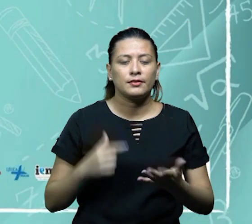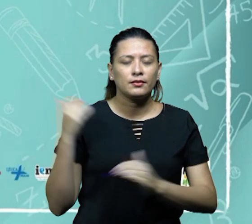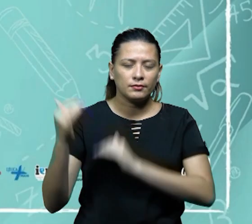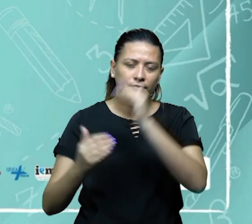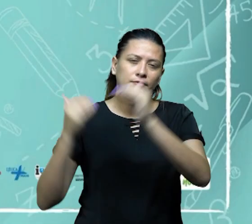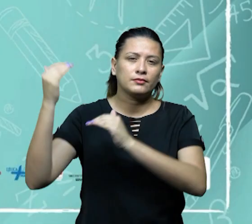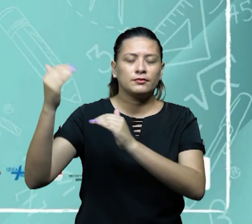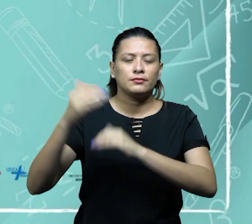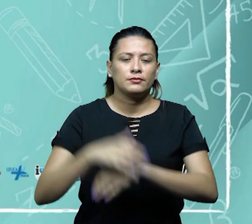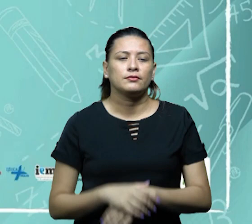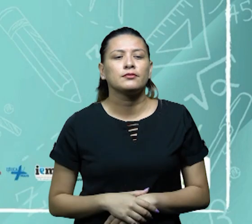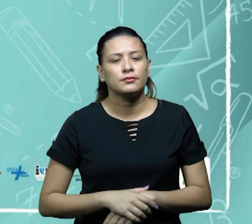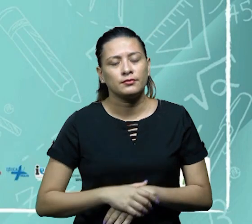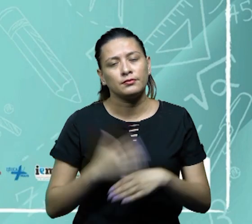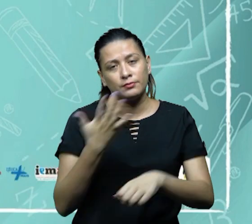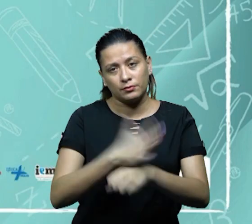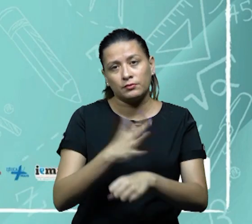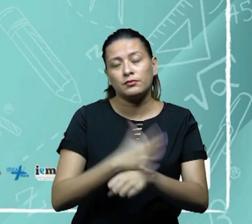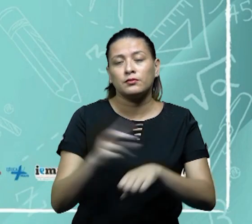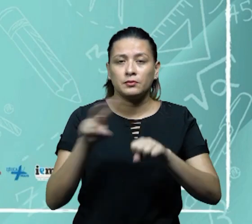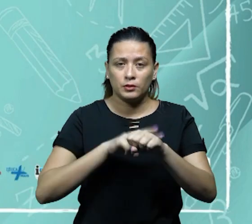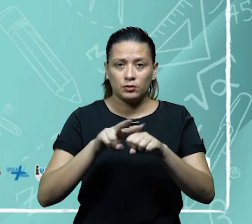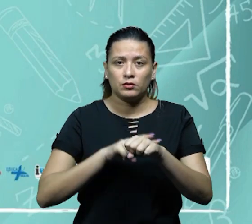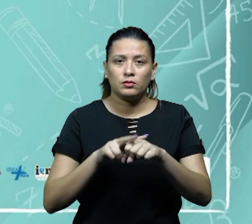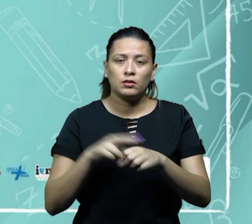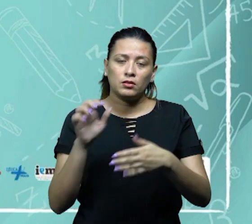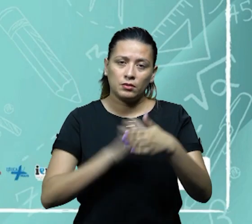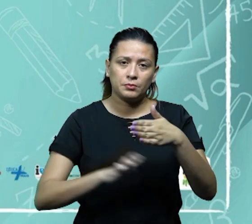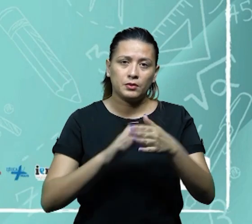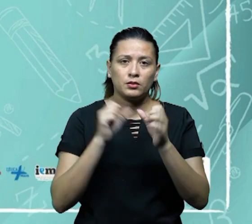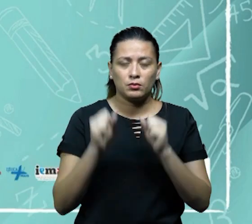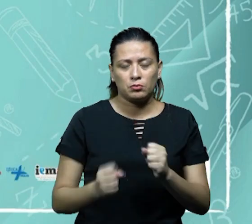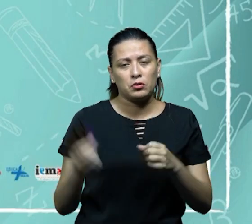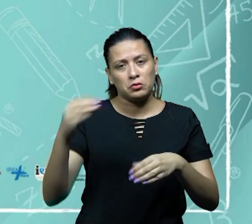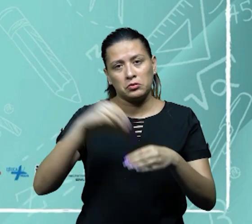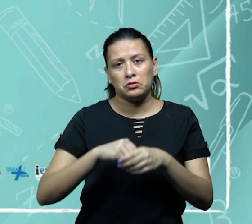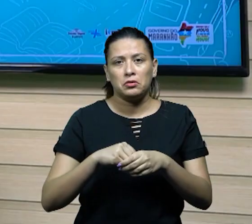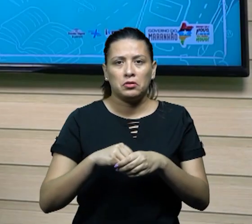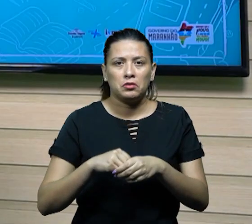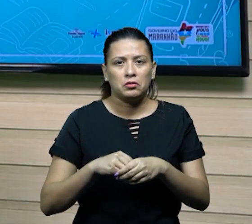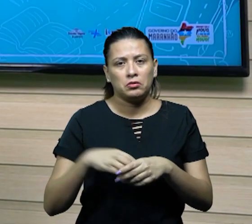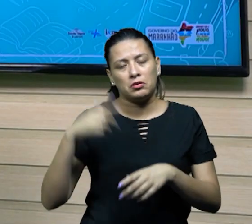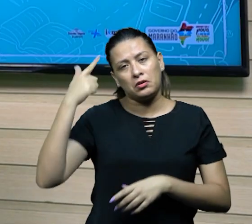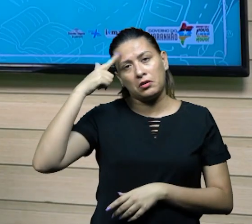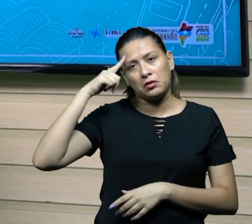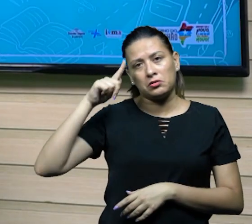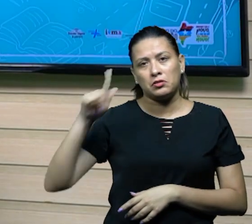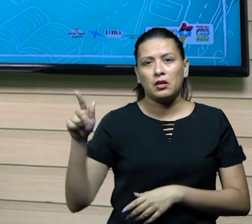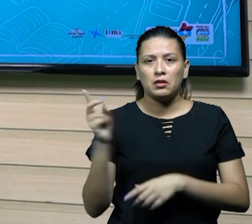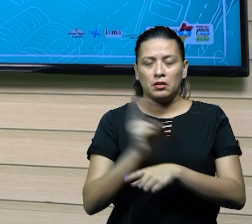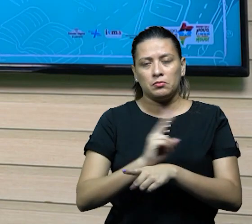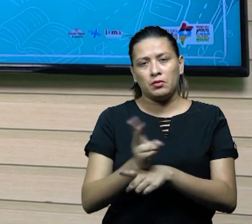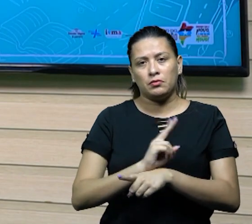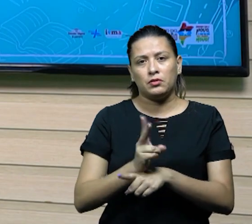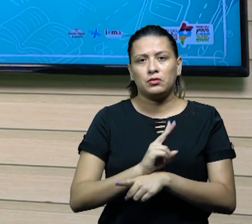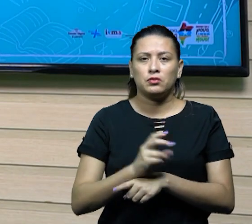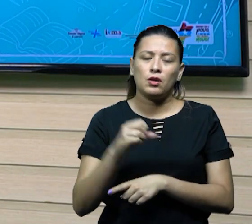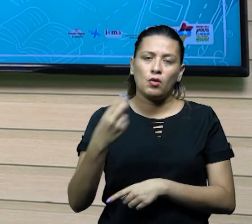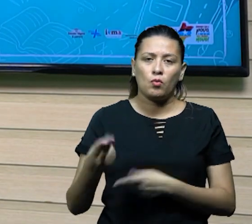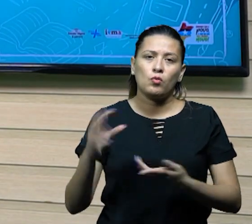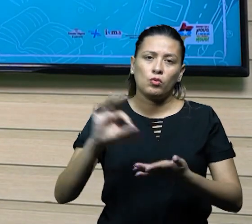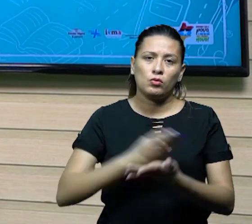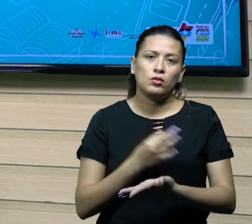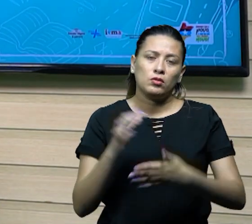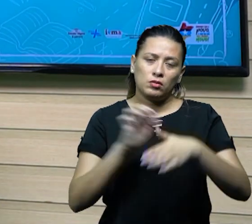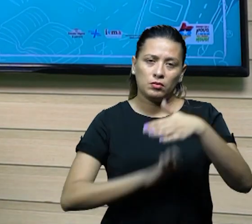aí, muito visto agora, mais do que nunca, nesse período de pandemia, essa questão online. Tá? Então o treinamento online ele vem crescendo muito.